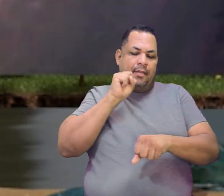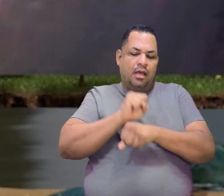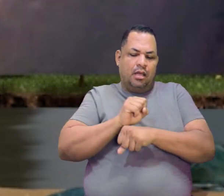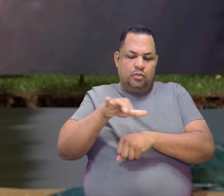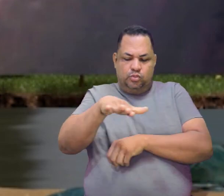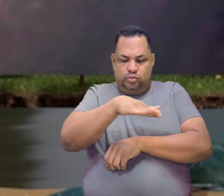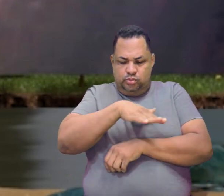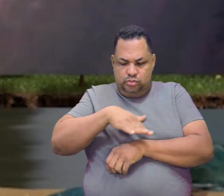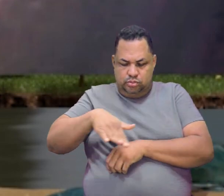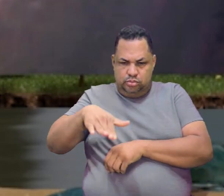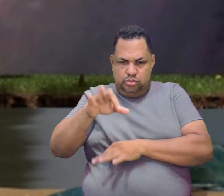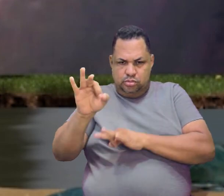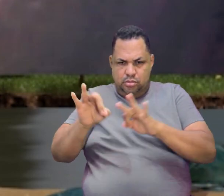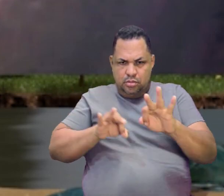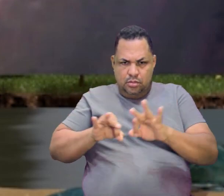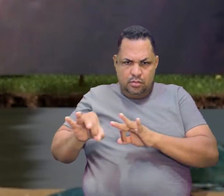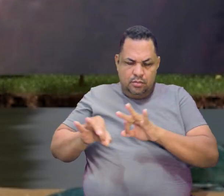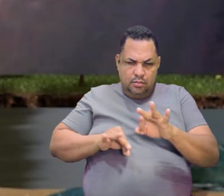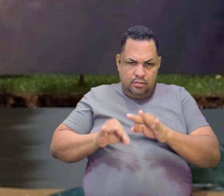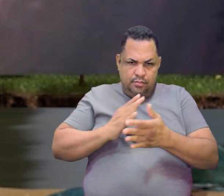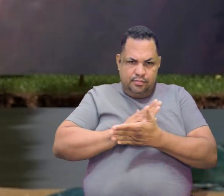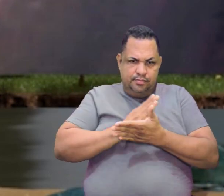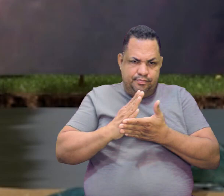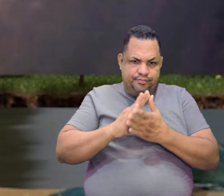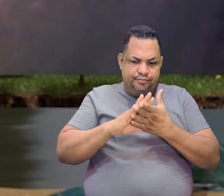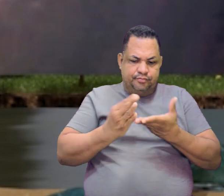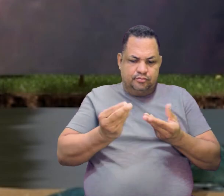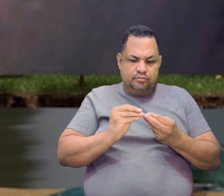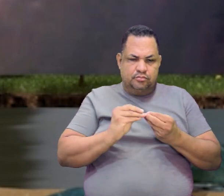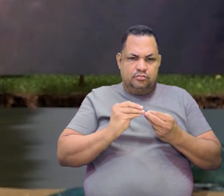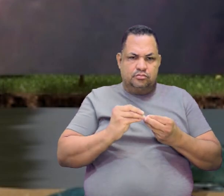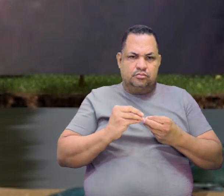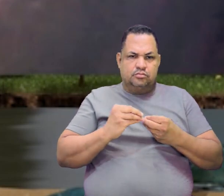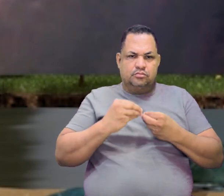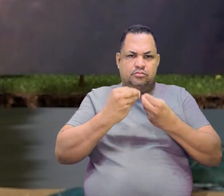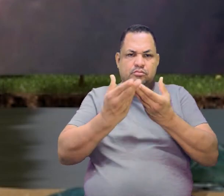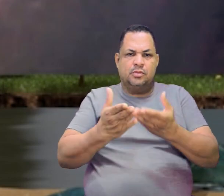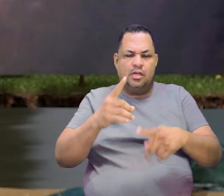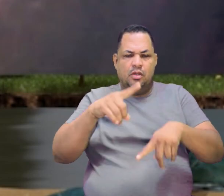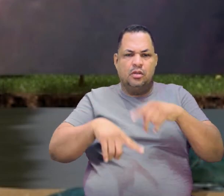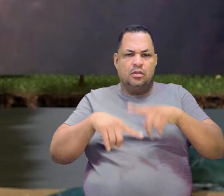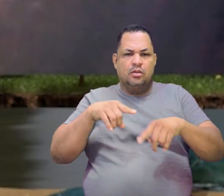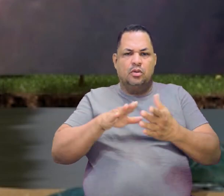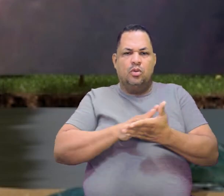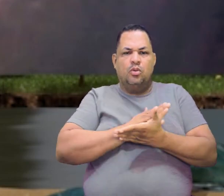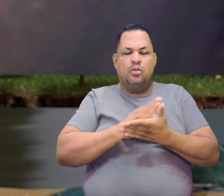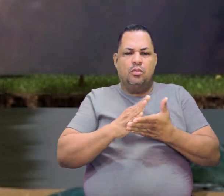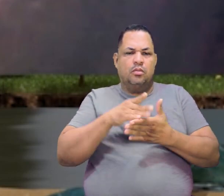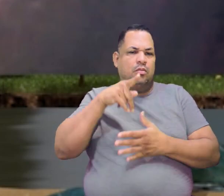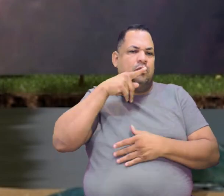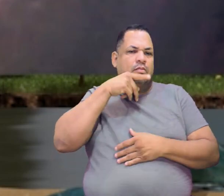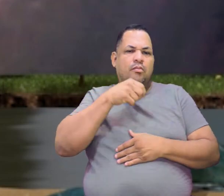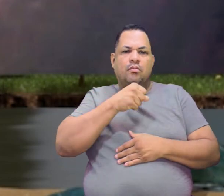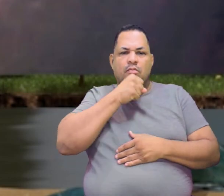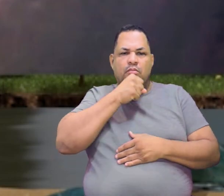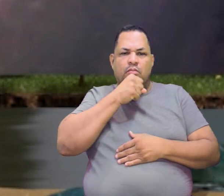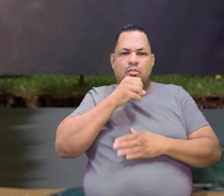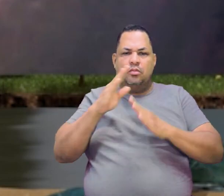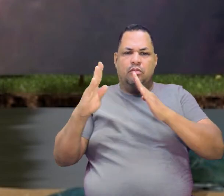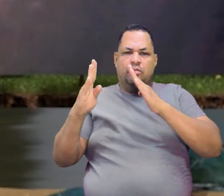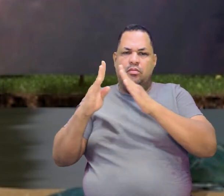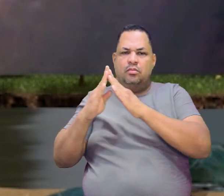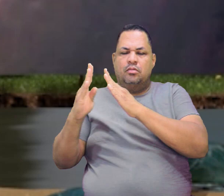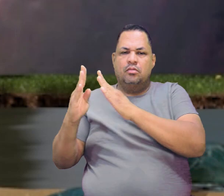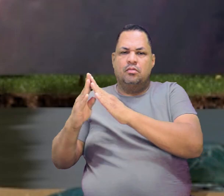porto e aí começaram a descarregar todo o material. Ali começa Porto Velho, através de uma